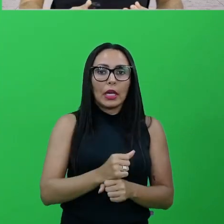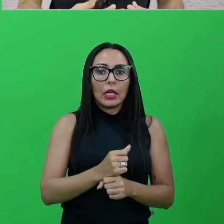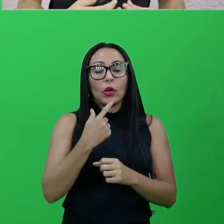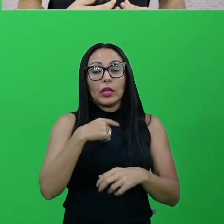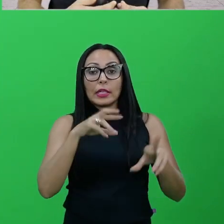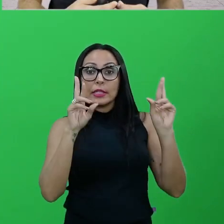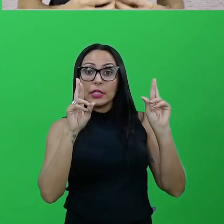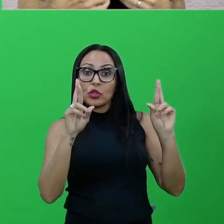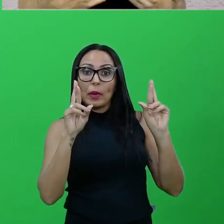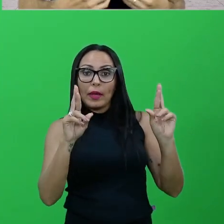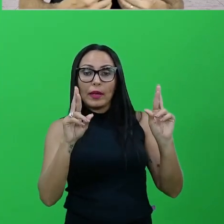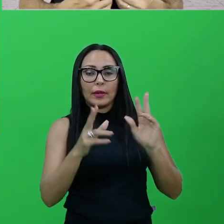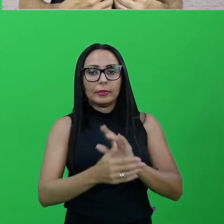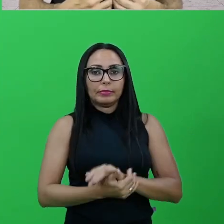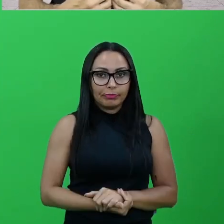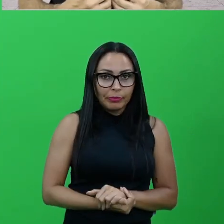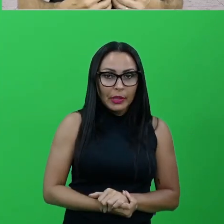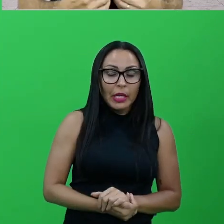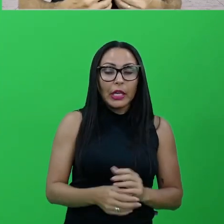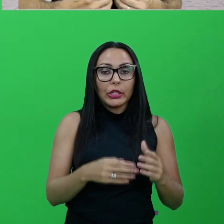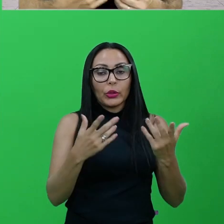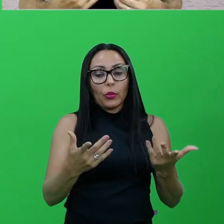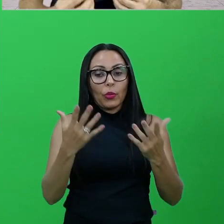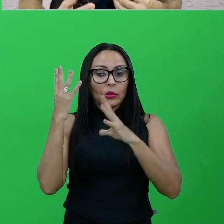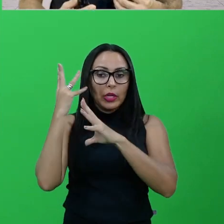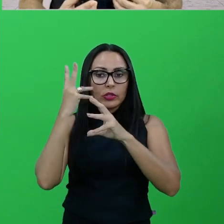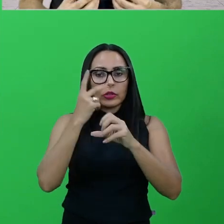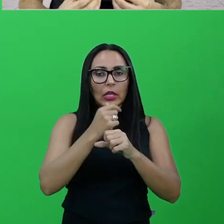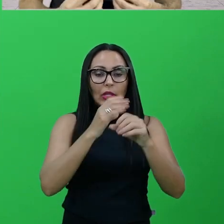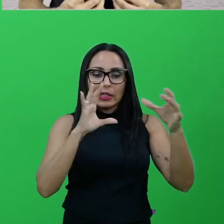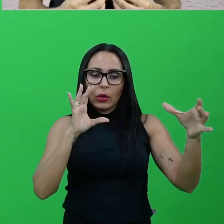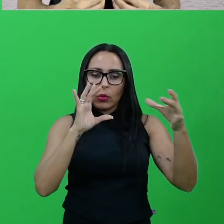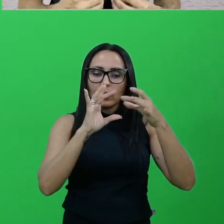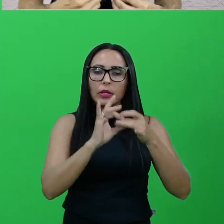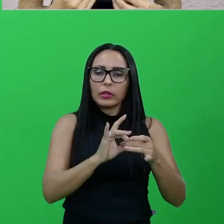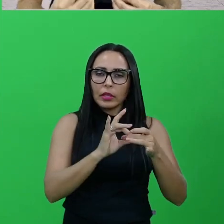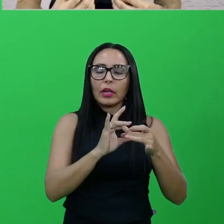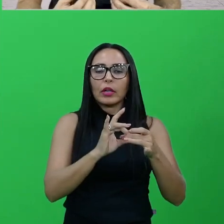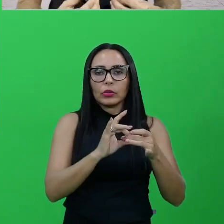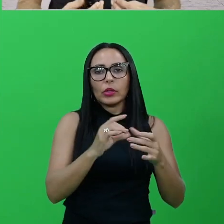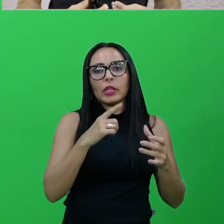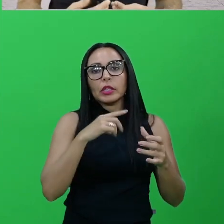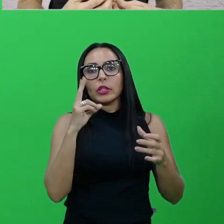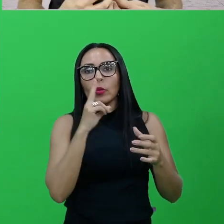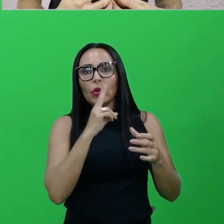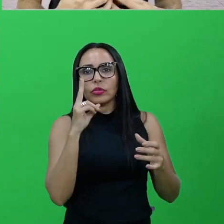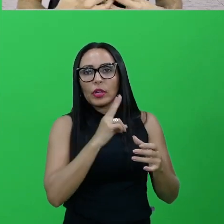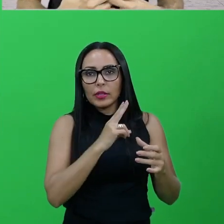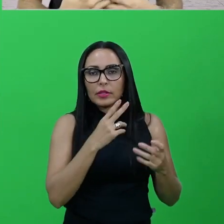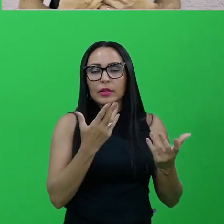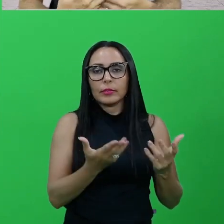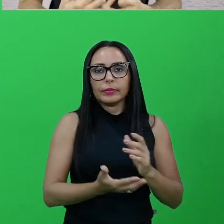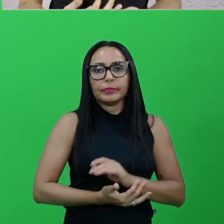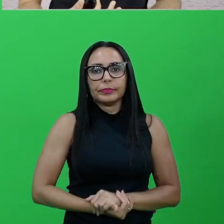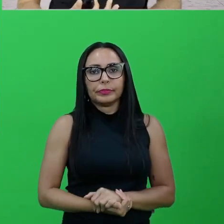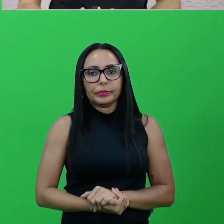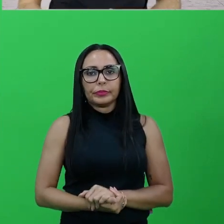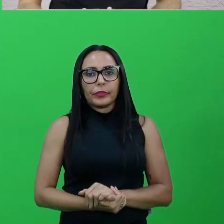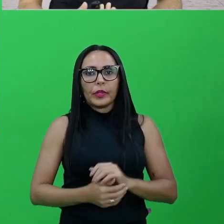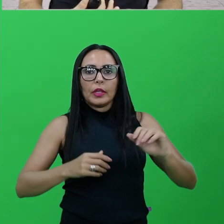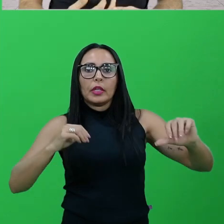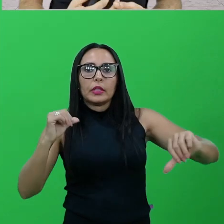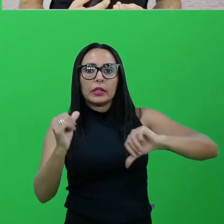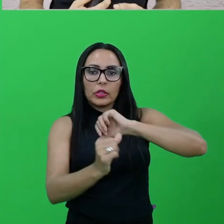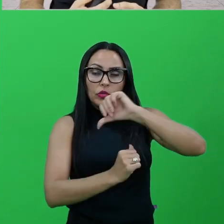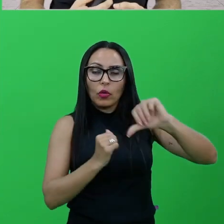aquilo tenha. Então, quando esse resultado ele está conectado com algo que tem uma urgência maior, né, de